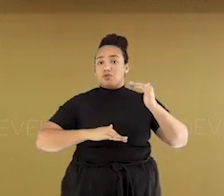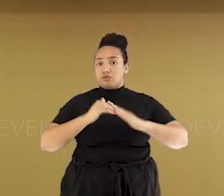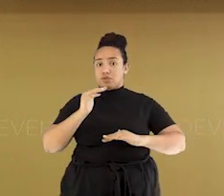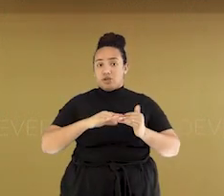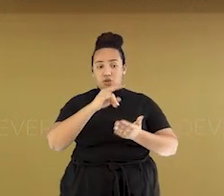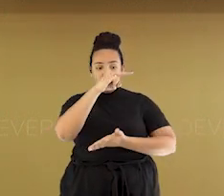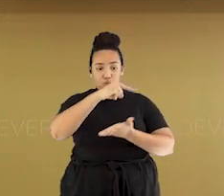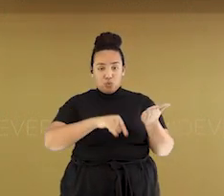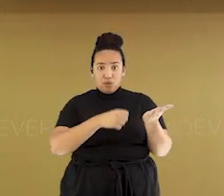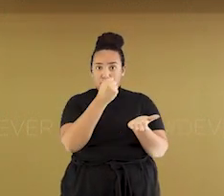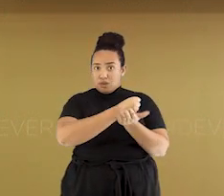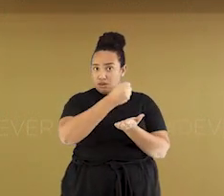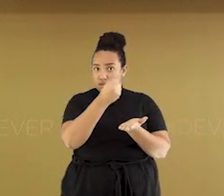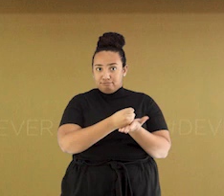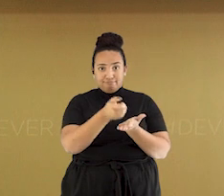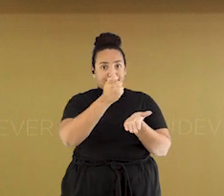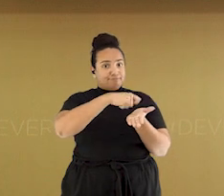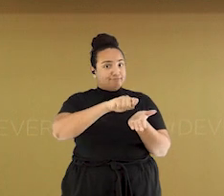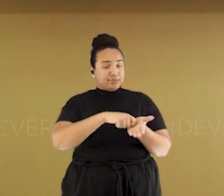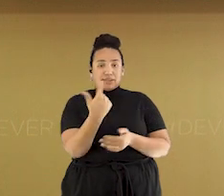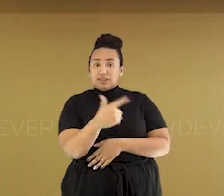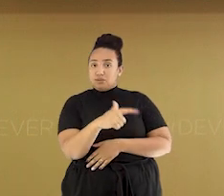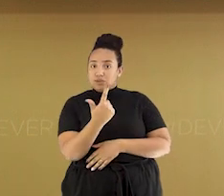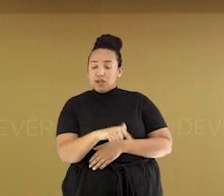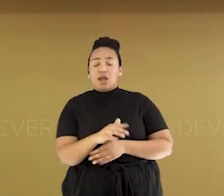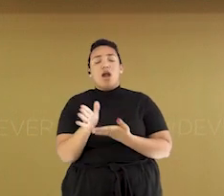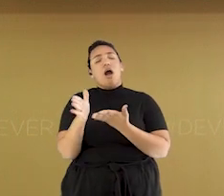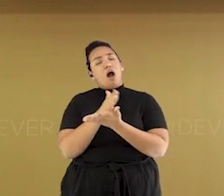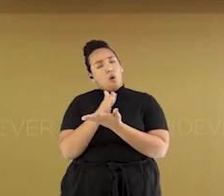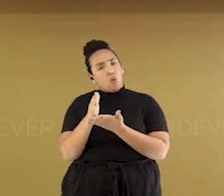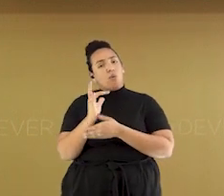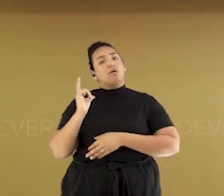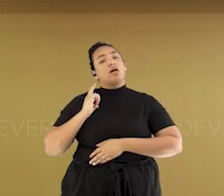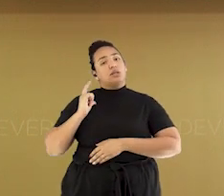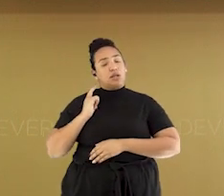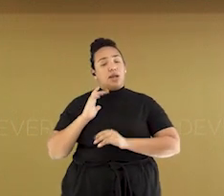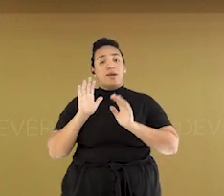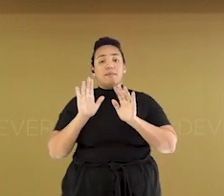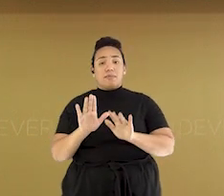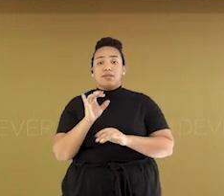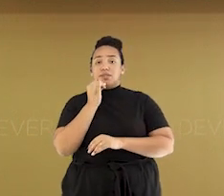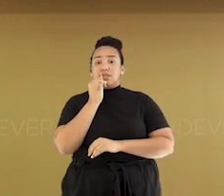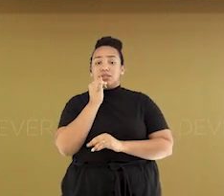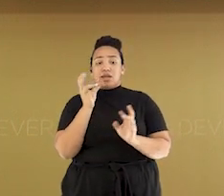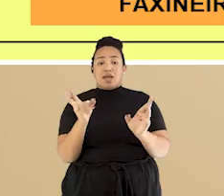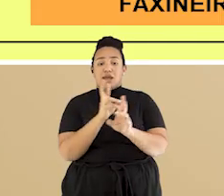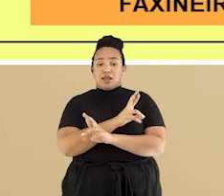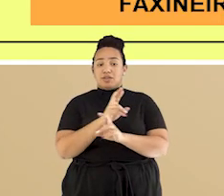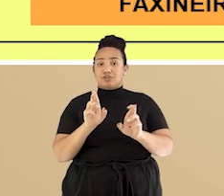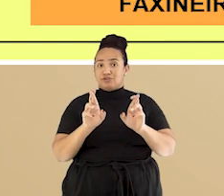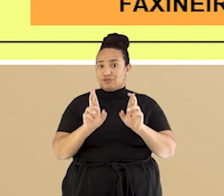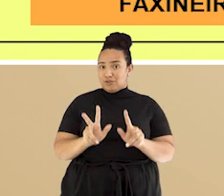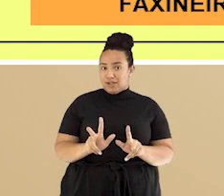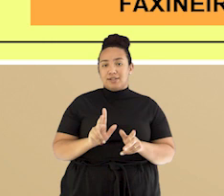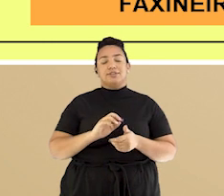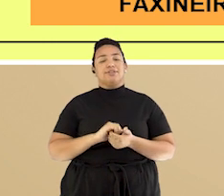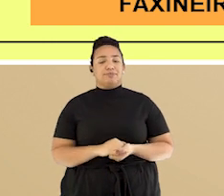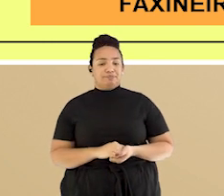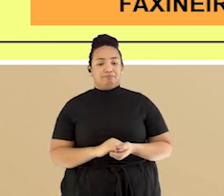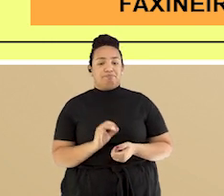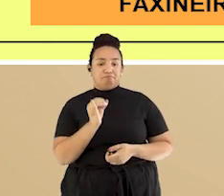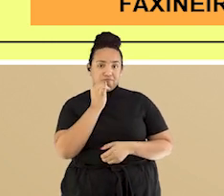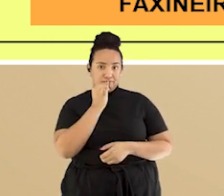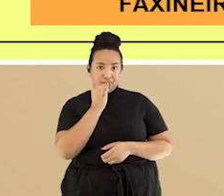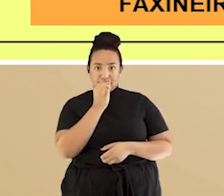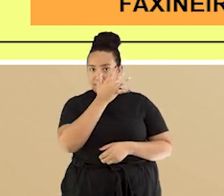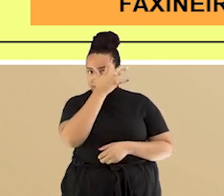trabalho assinada e tem algumas que até têm, mas que vivem em relações diferentes com seus patrões. Um dos trabalhos em que a